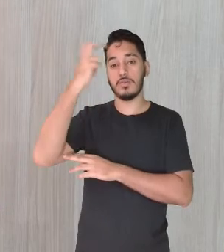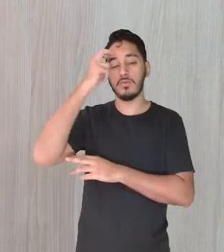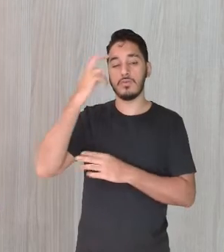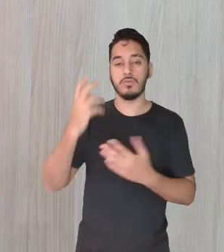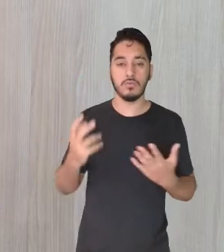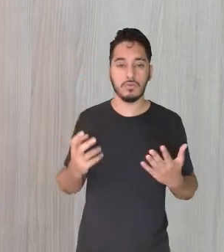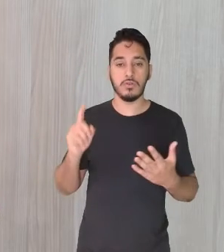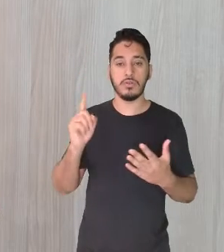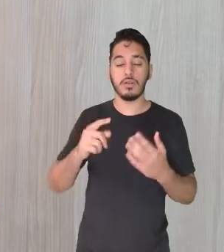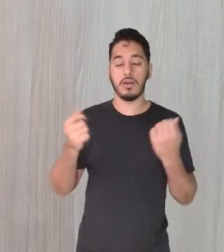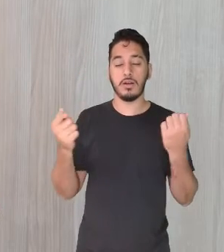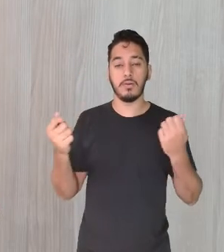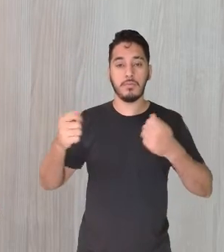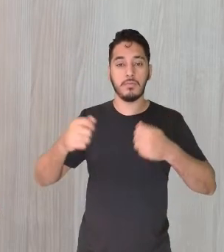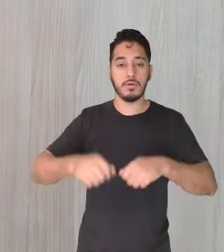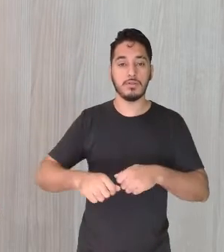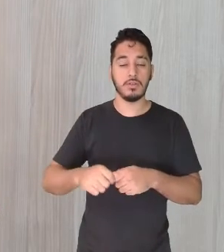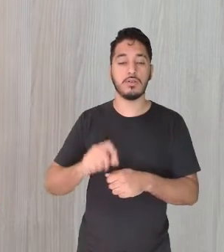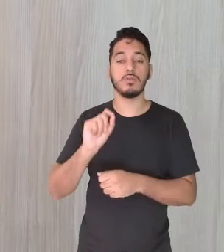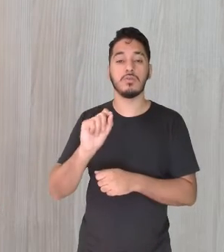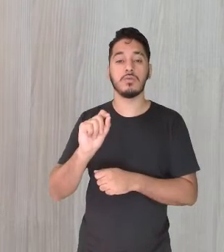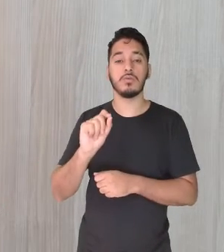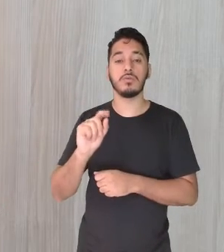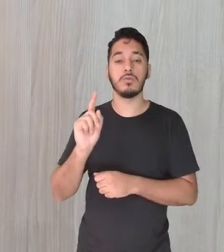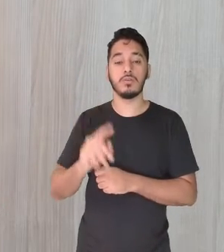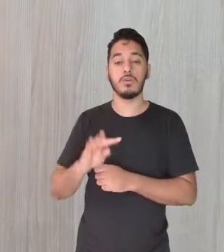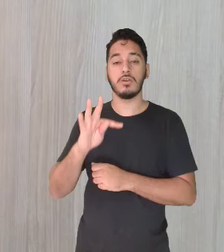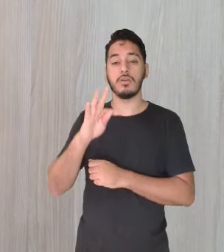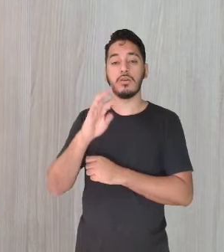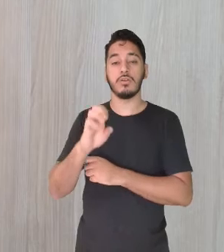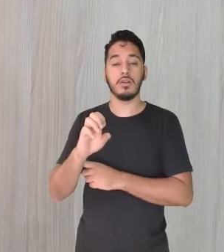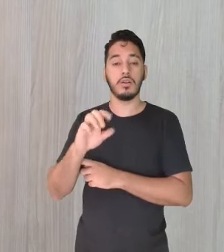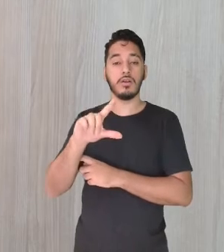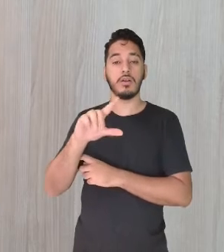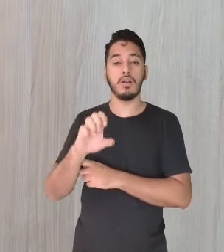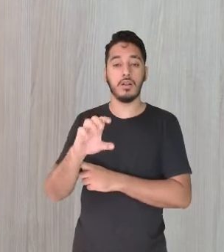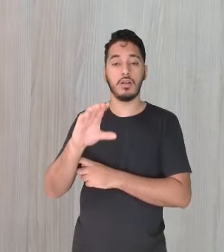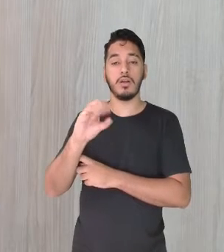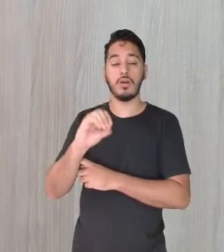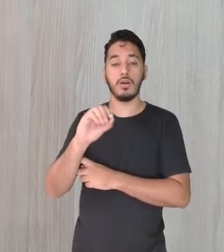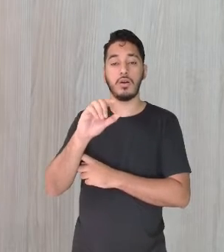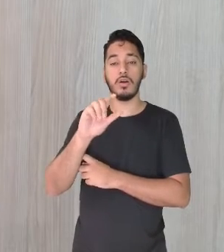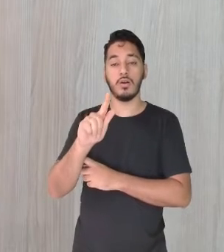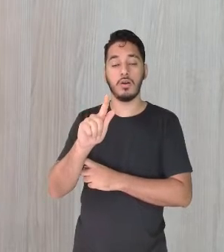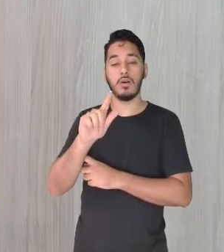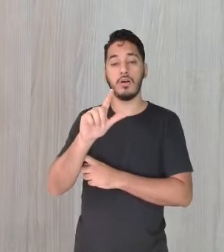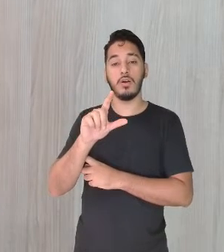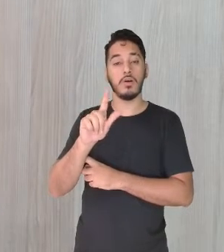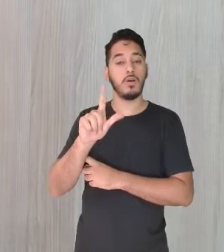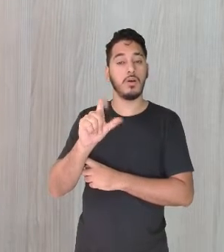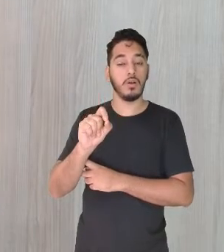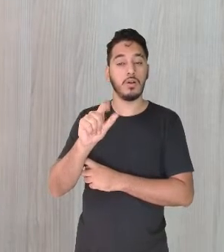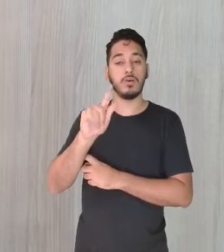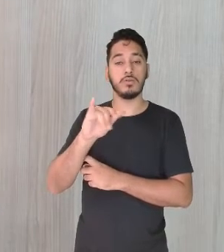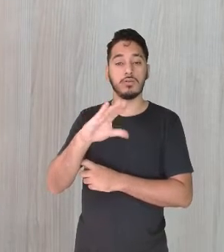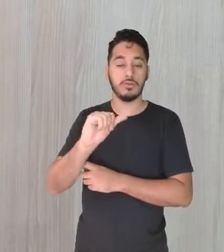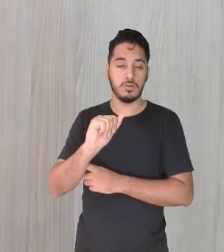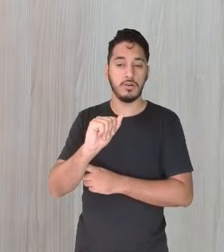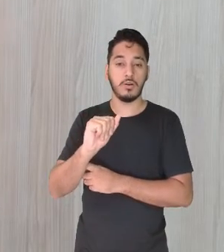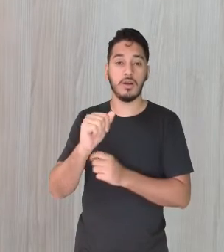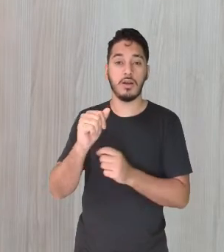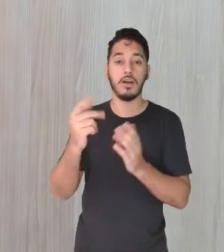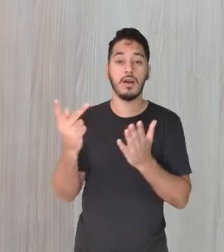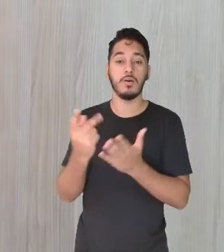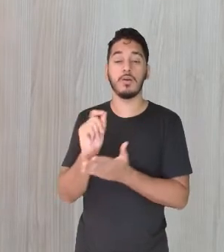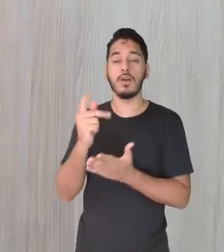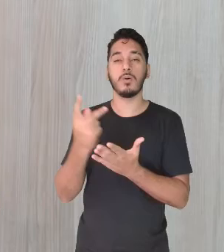né? Tem a ver com a capacidade chamada teleológica, né? A capacidade da gente imaginar uma coisa antes